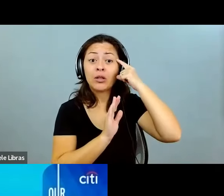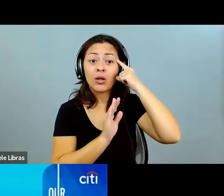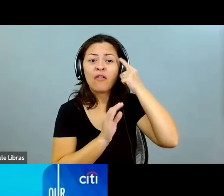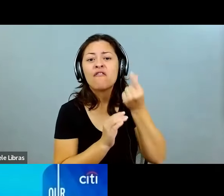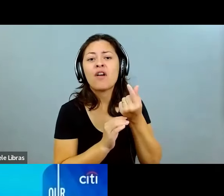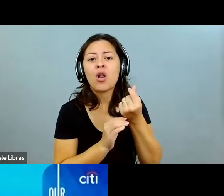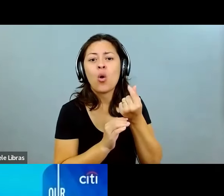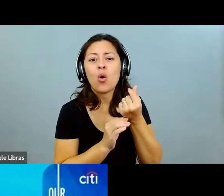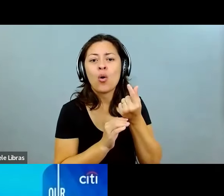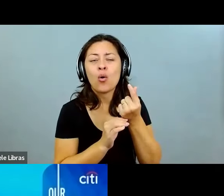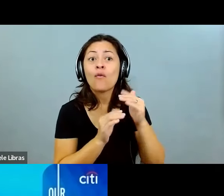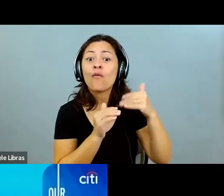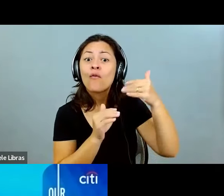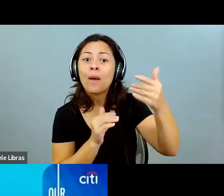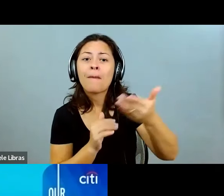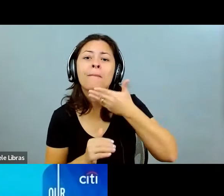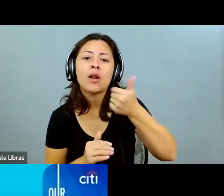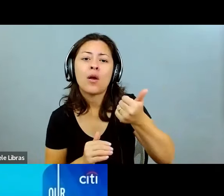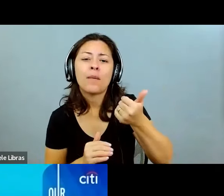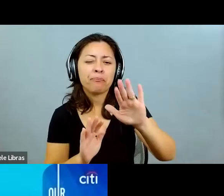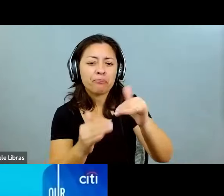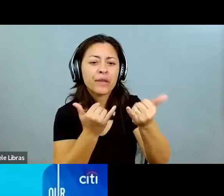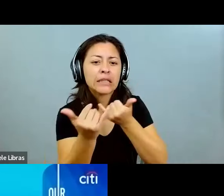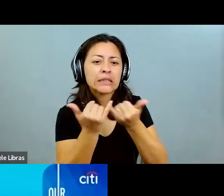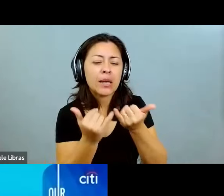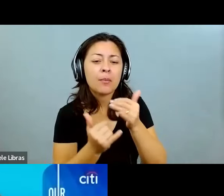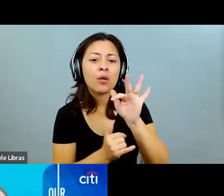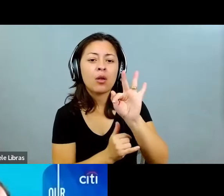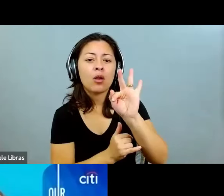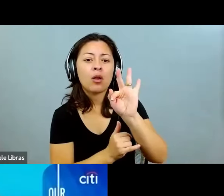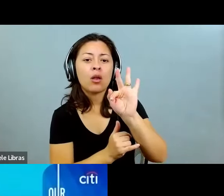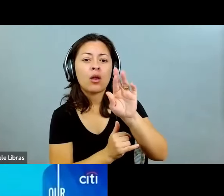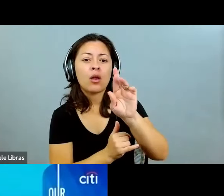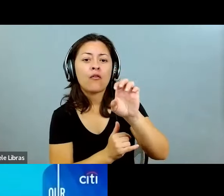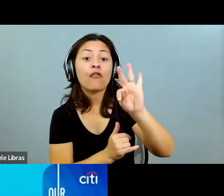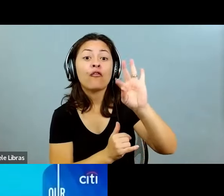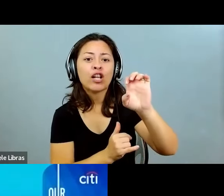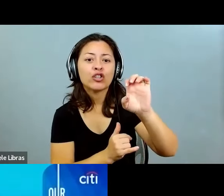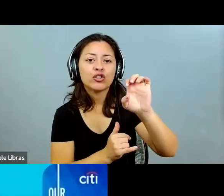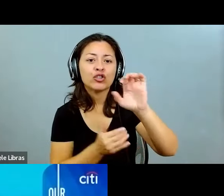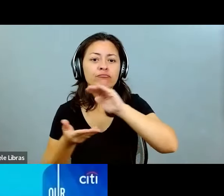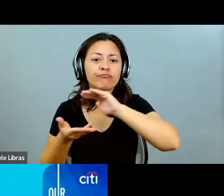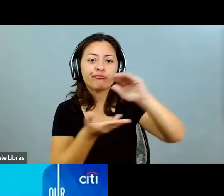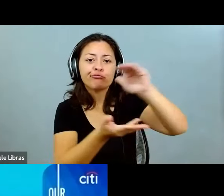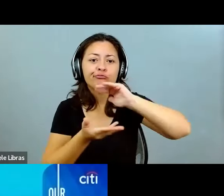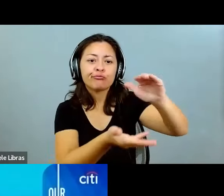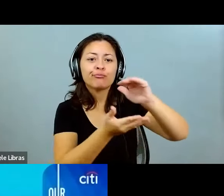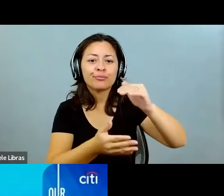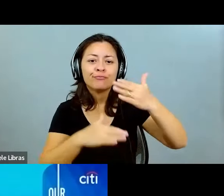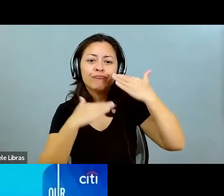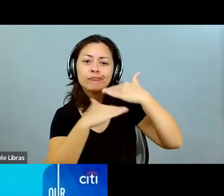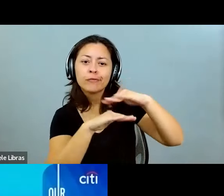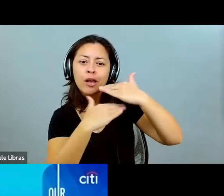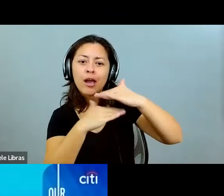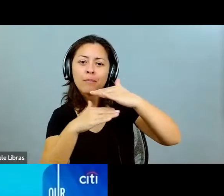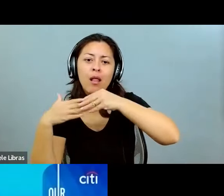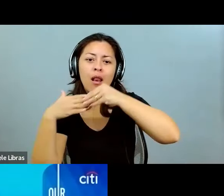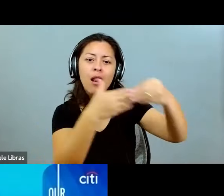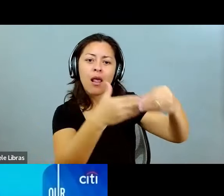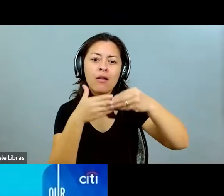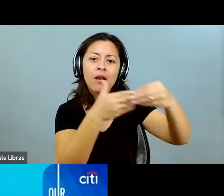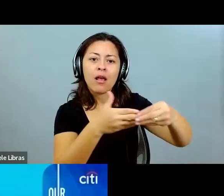mercado os fretes vamos pegar um exemplo os fretes no Brasil reduziram agora eh e quando há